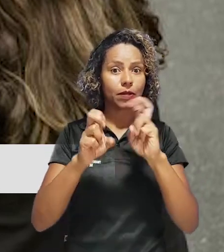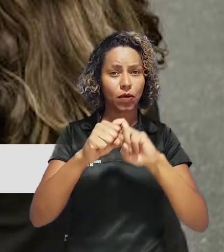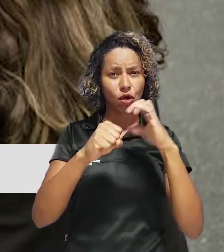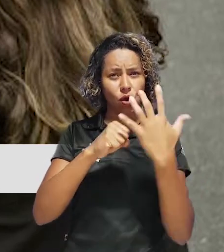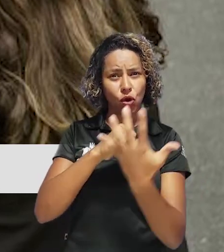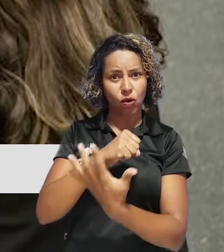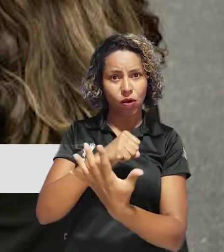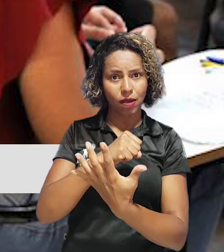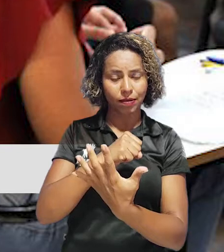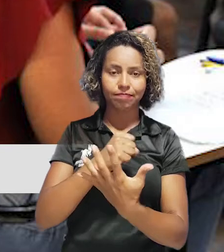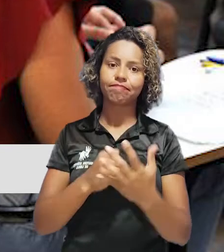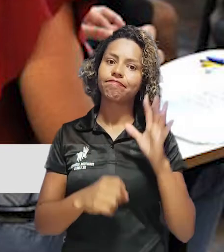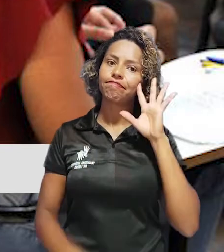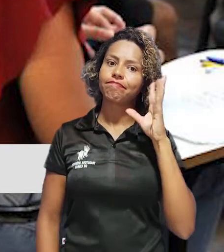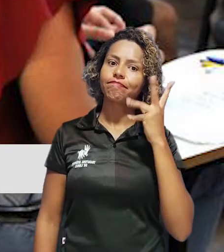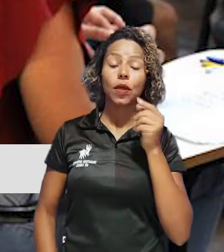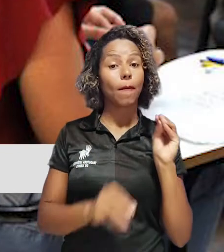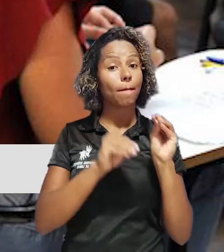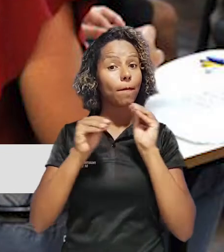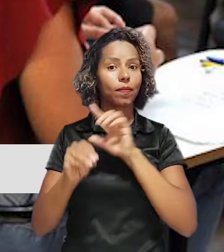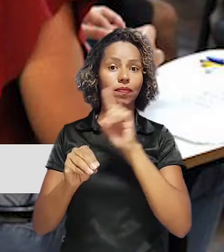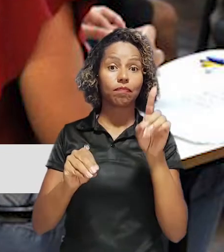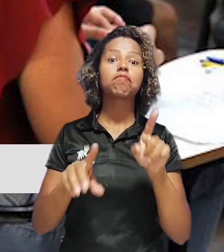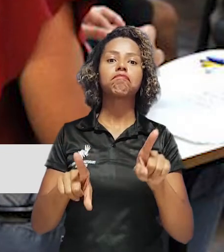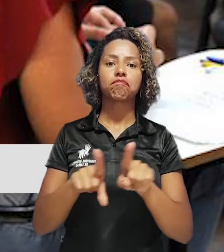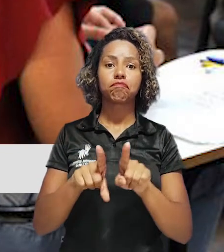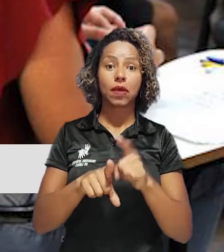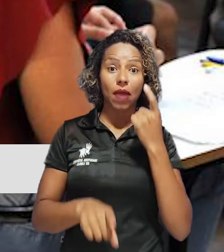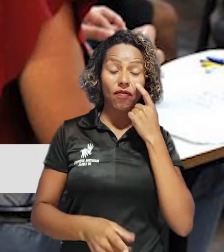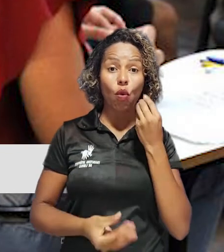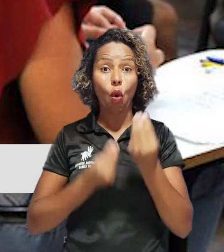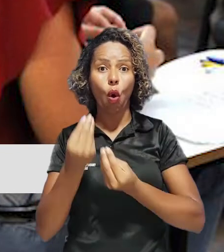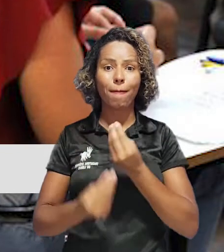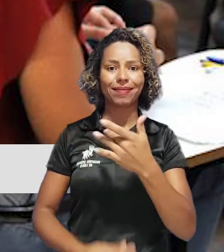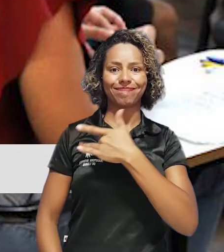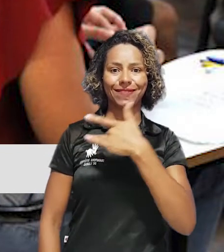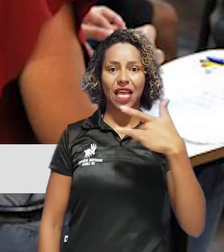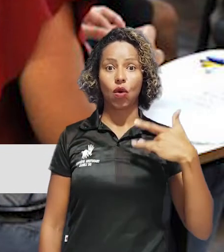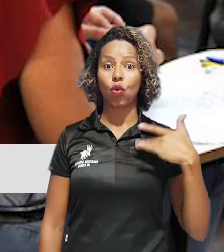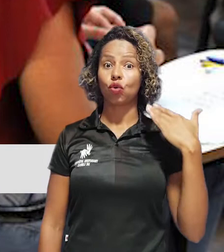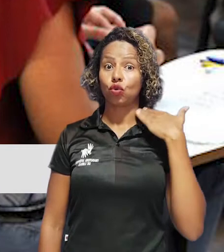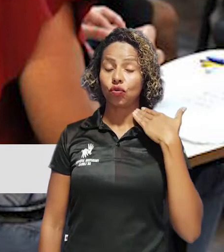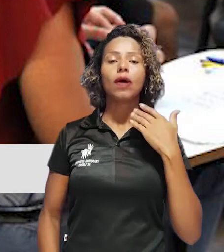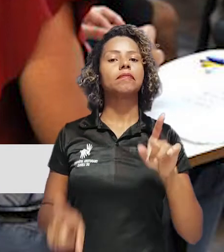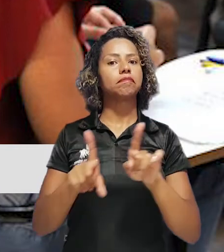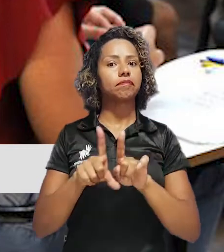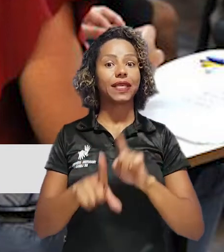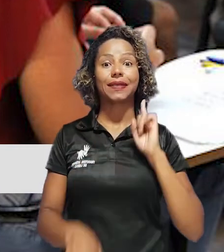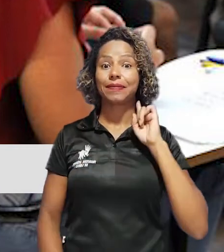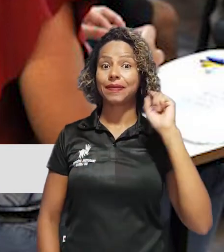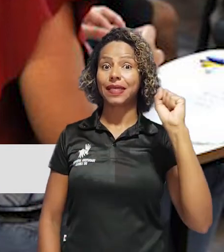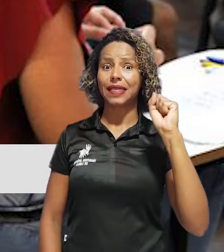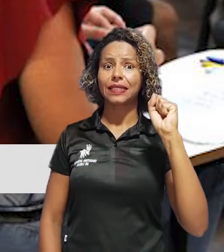sobre um novo coronavírus Além disso foi levado em conta o quadro epidemiológico em Juiz de Fora no